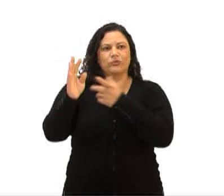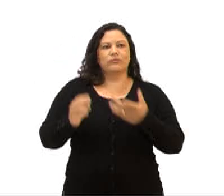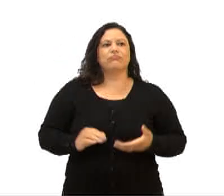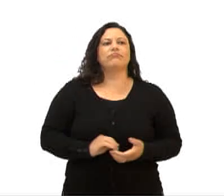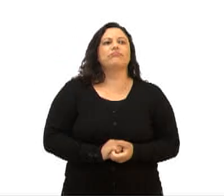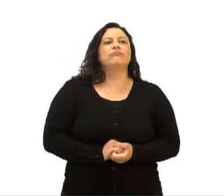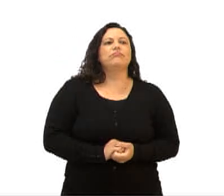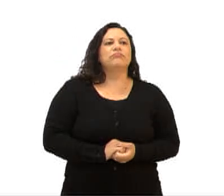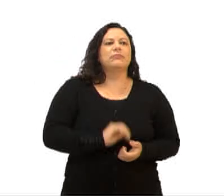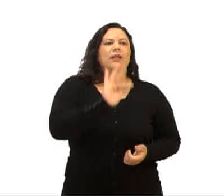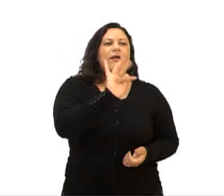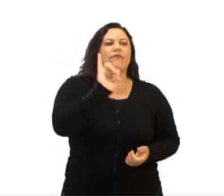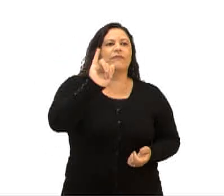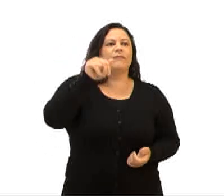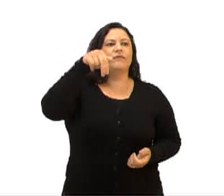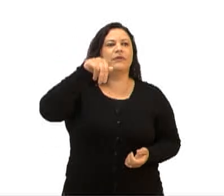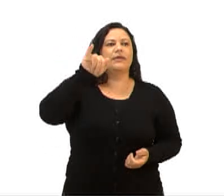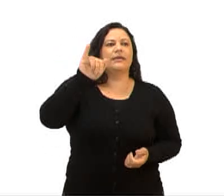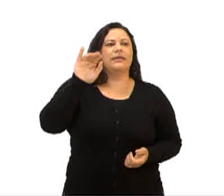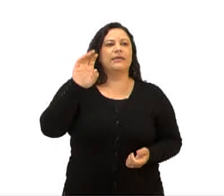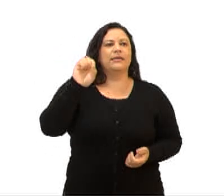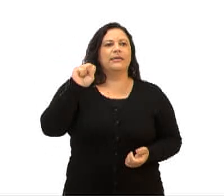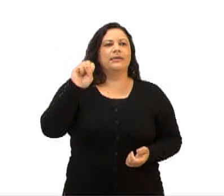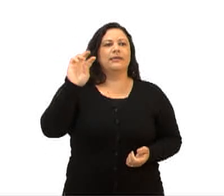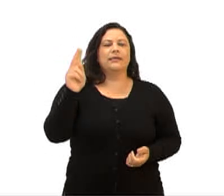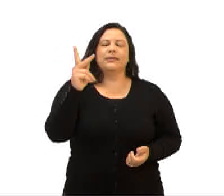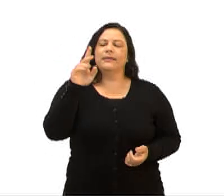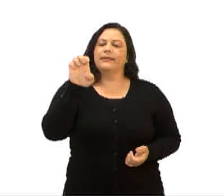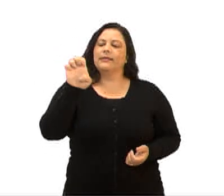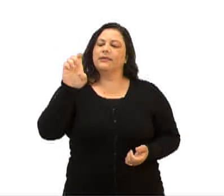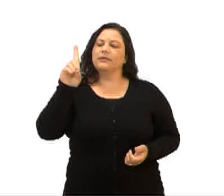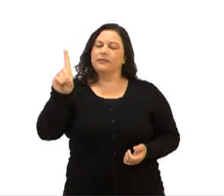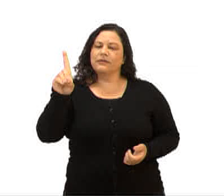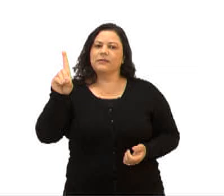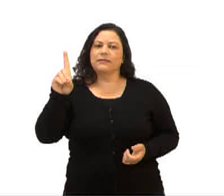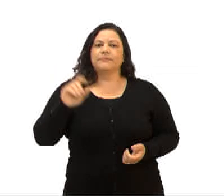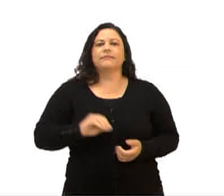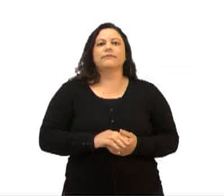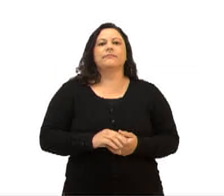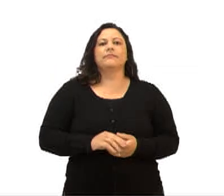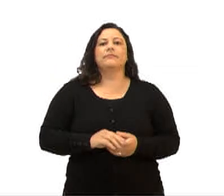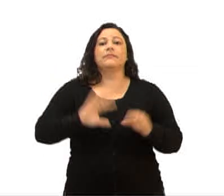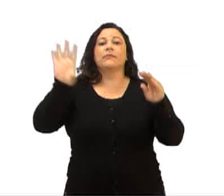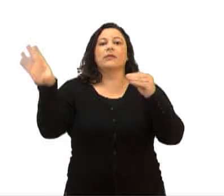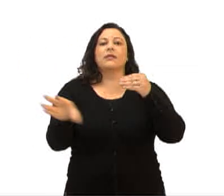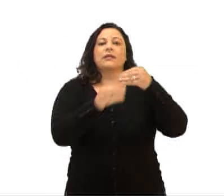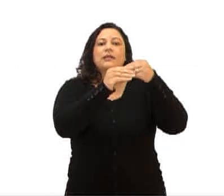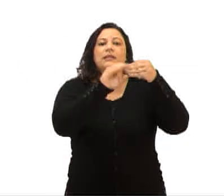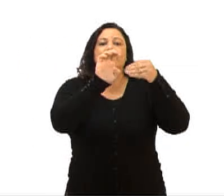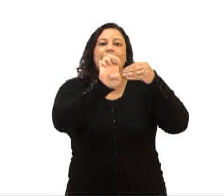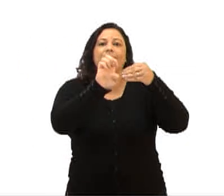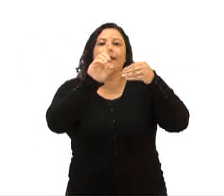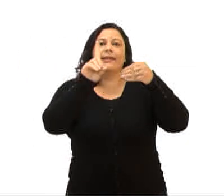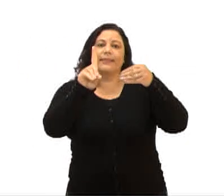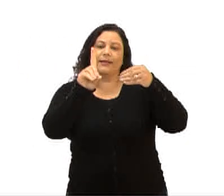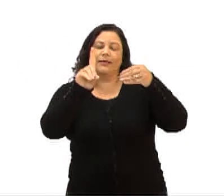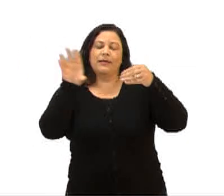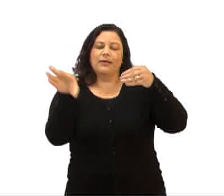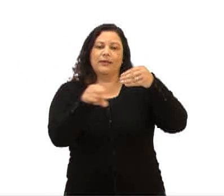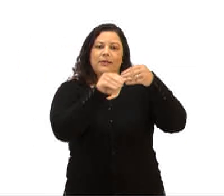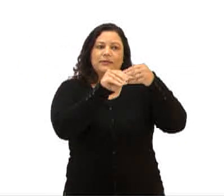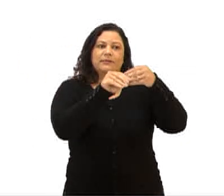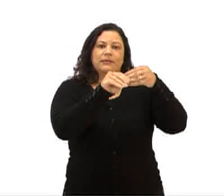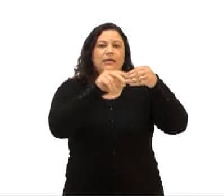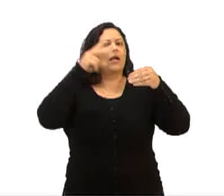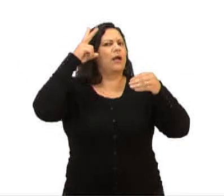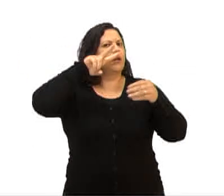verbo finish, ele é um verbo regular também, a gente só acrescenta o ed. Lembrando que quando você for procurar lá na listinha de verbos,